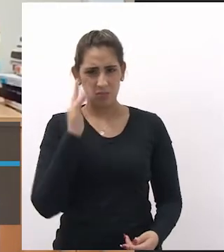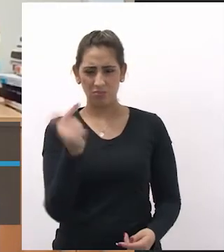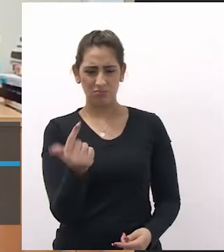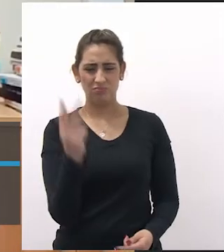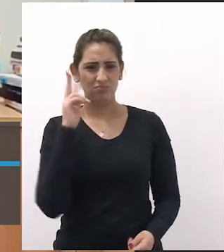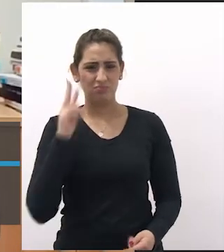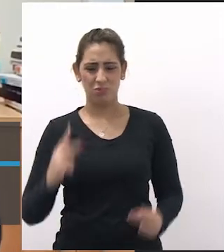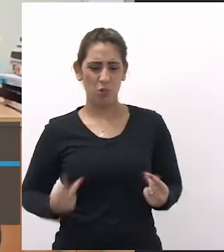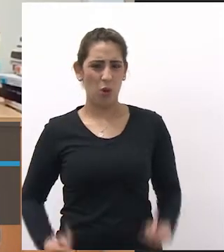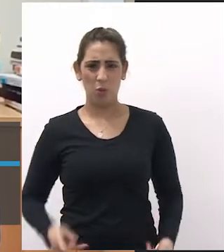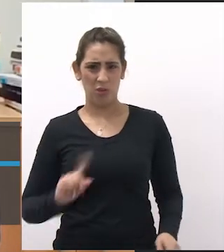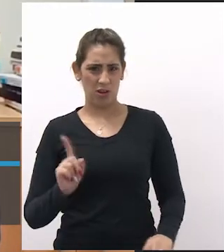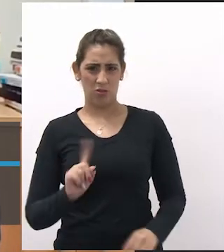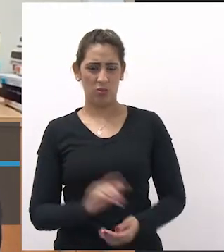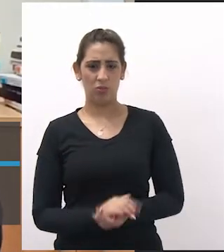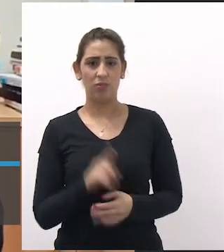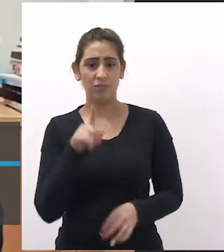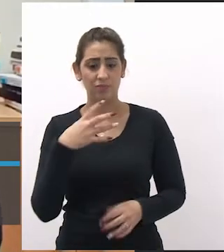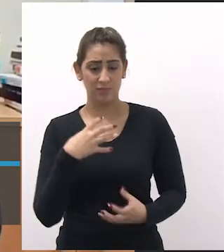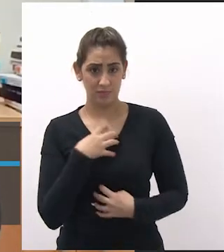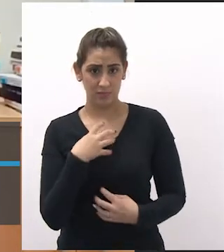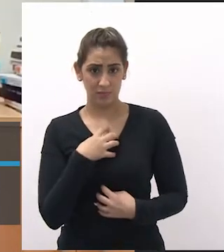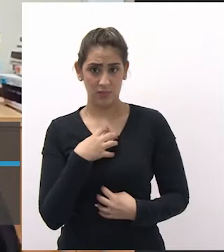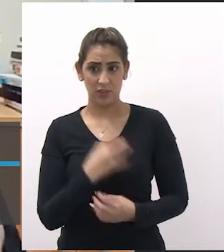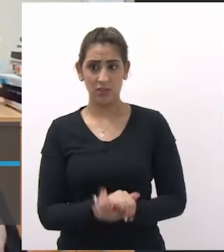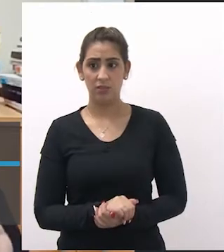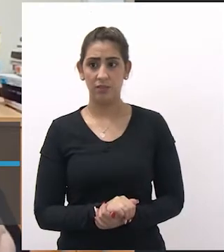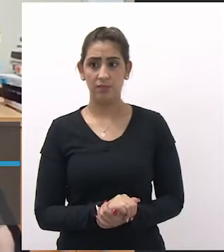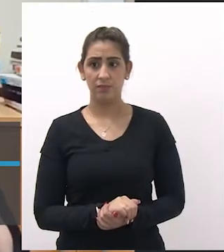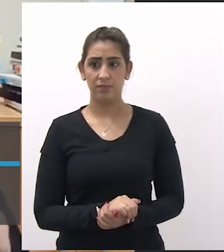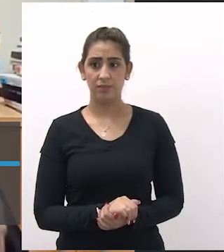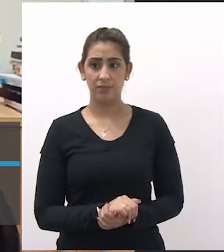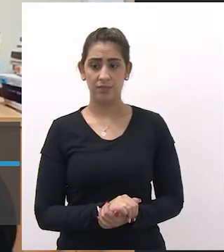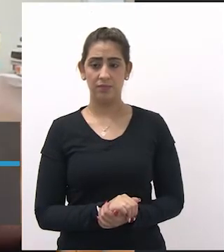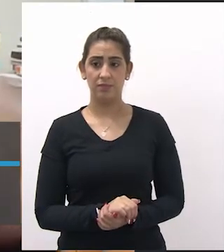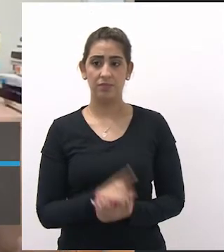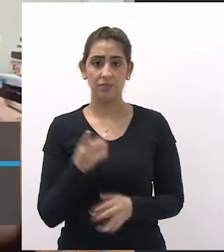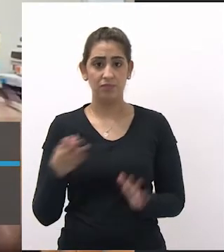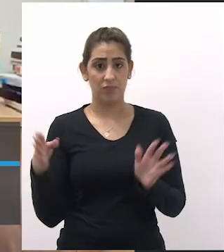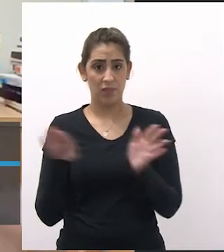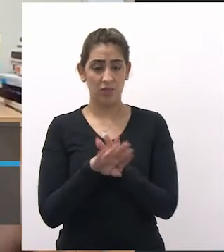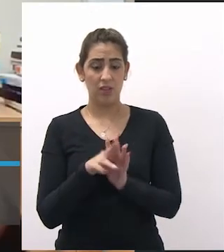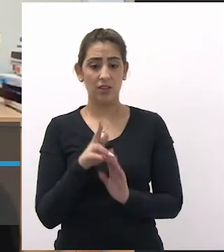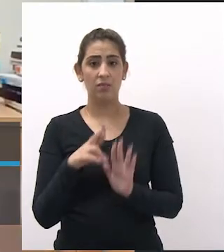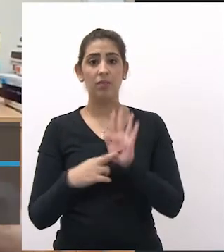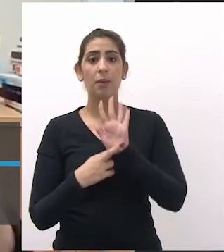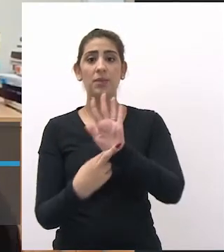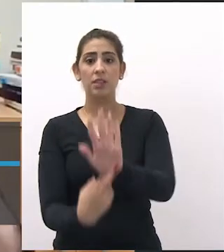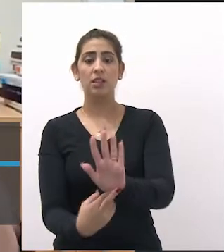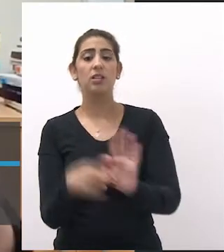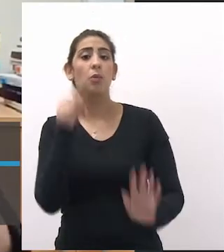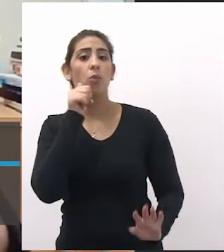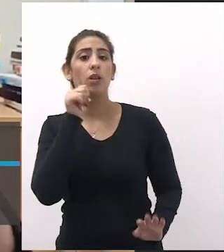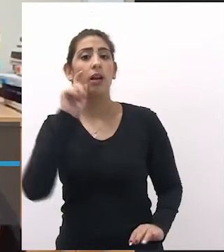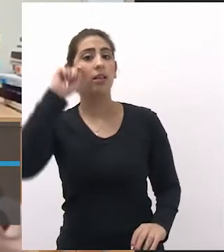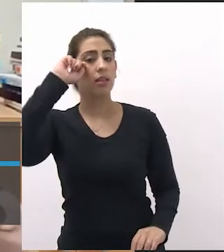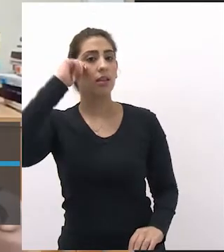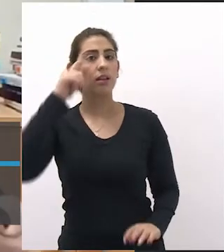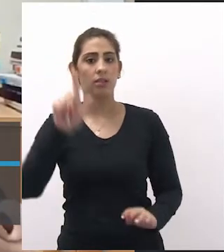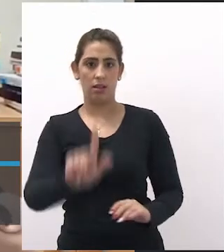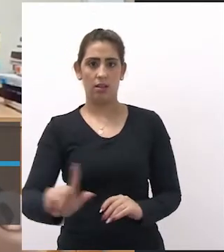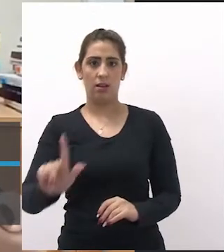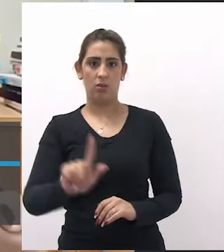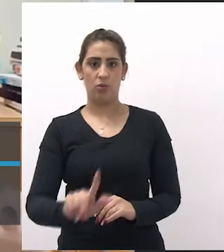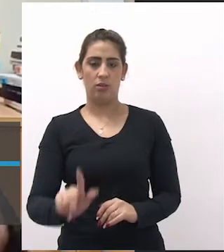Pensando nesse sentido, aí vem, né, a representatividade da mulher negra na